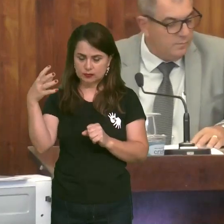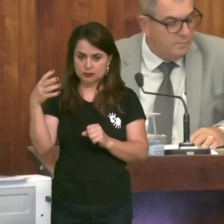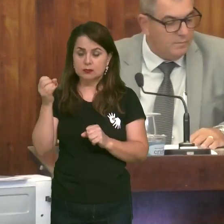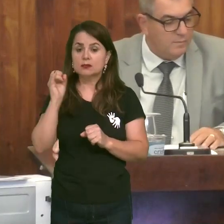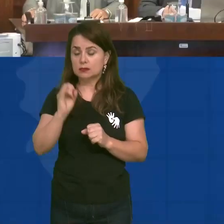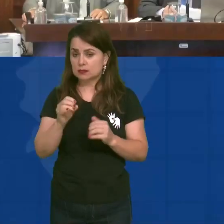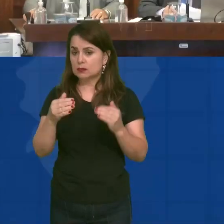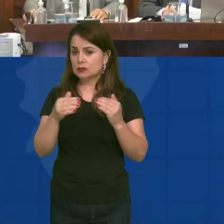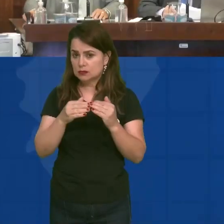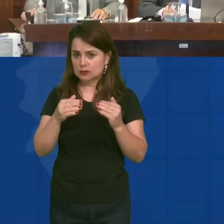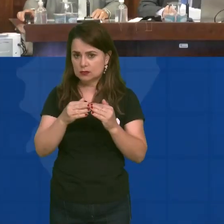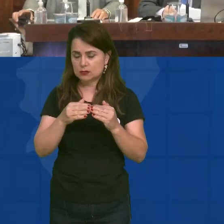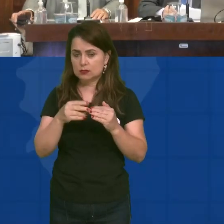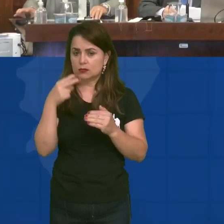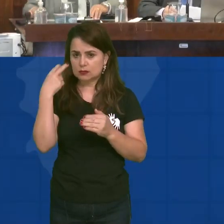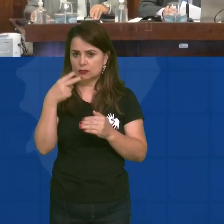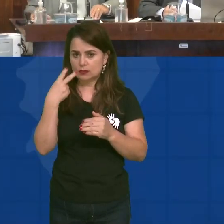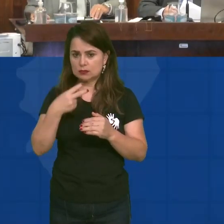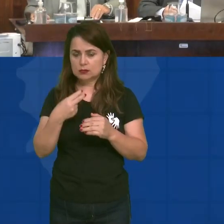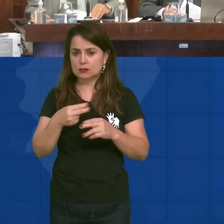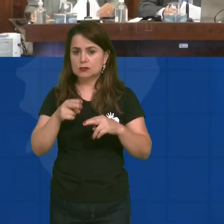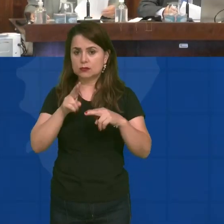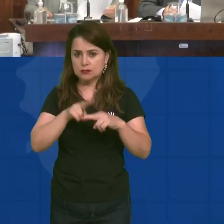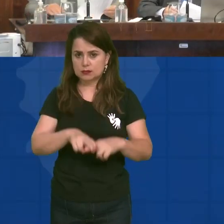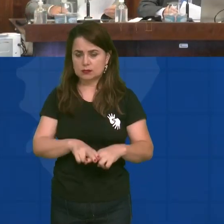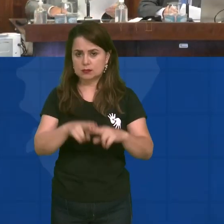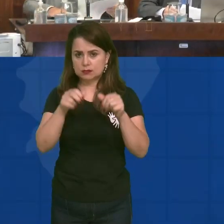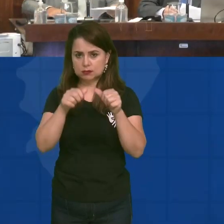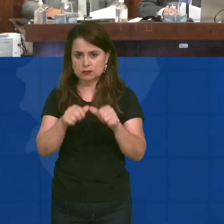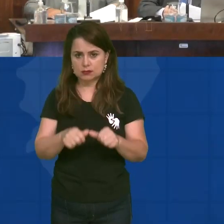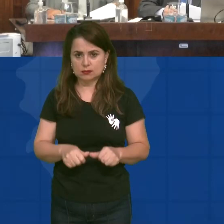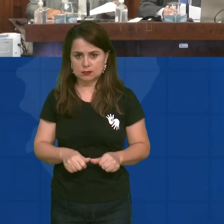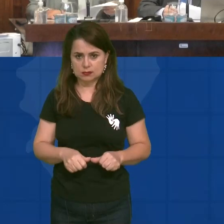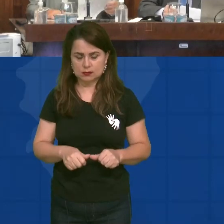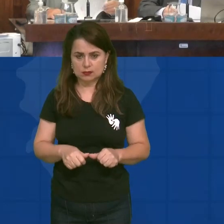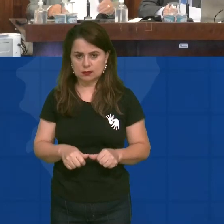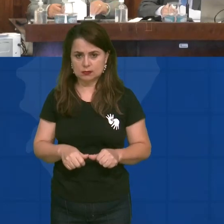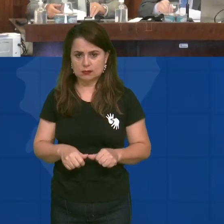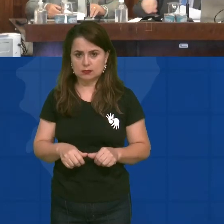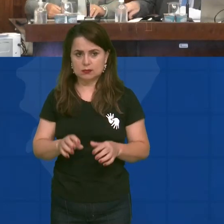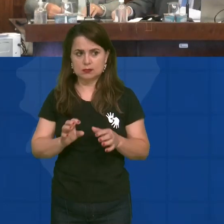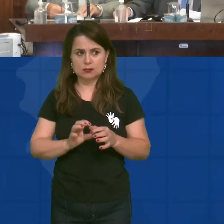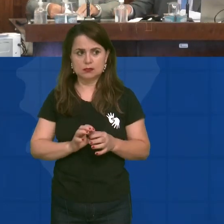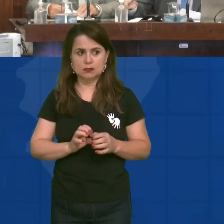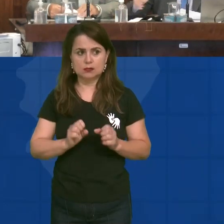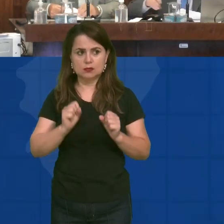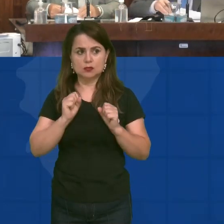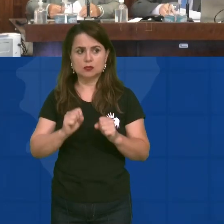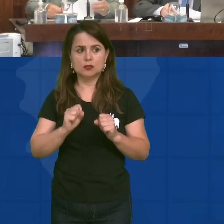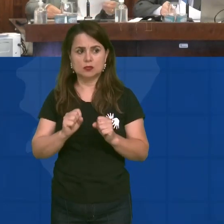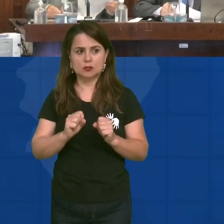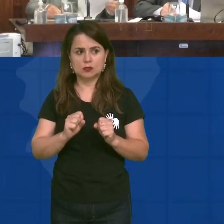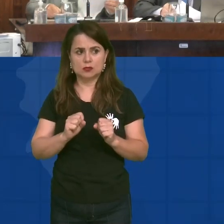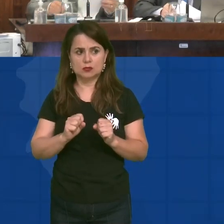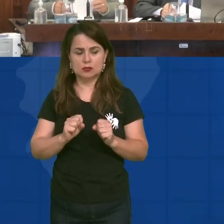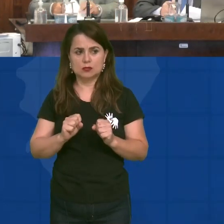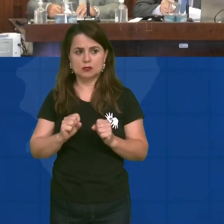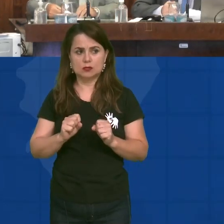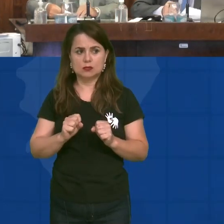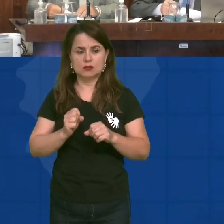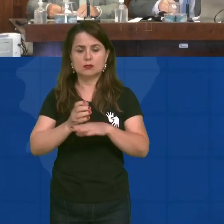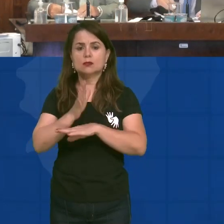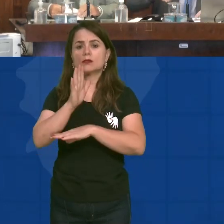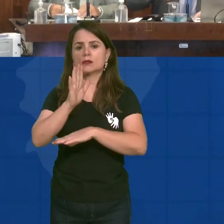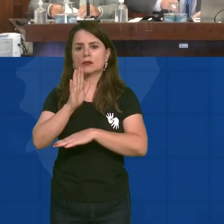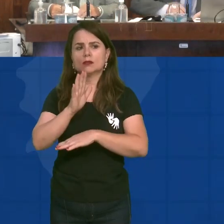vereadores que aprovam pedido de viagens solicitado pelo vereador Eduardo Nascimento permanece como se encontra requerimento Ofício